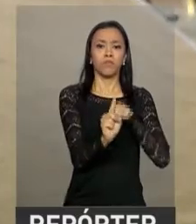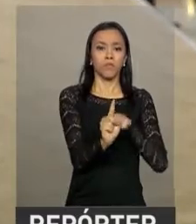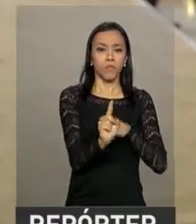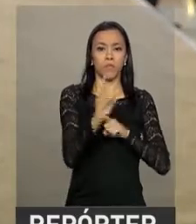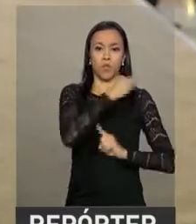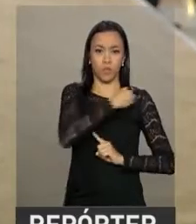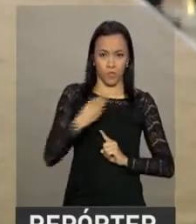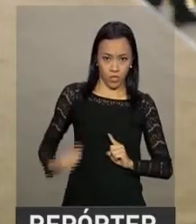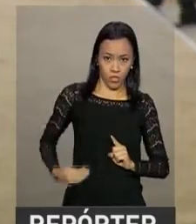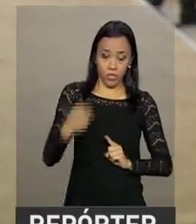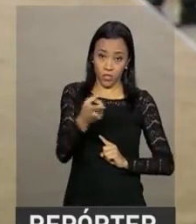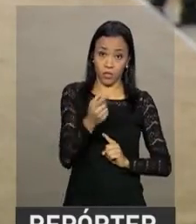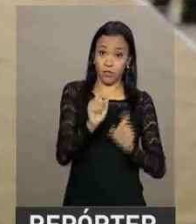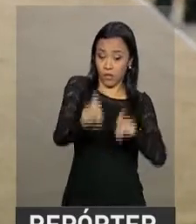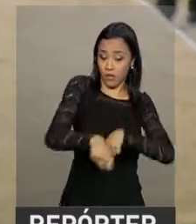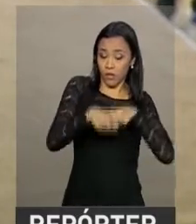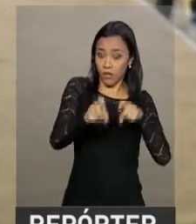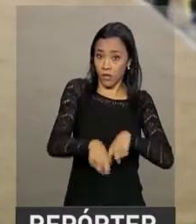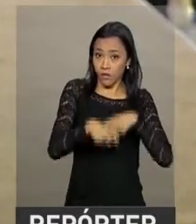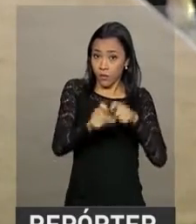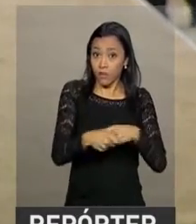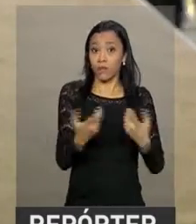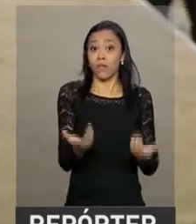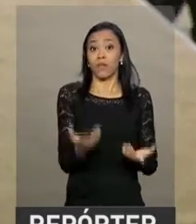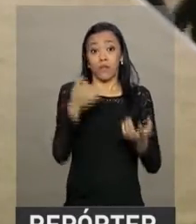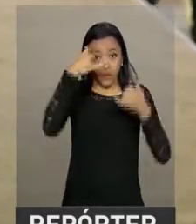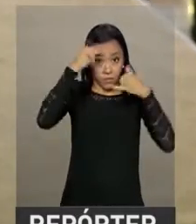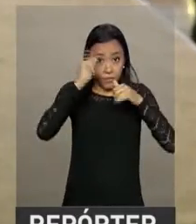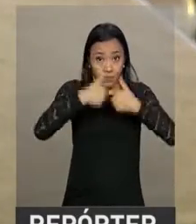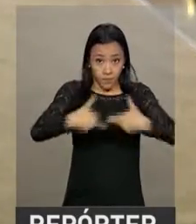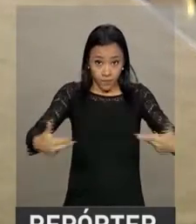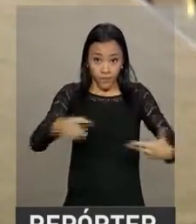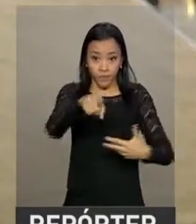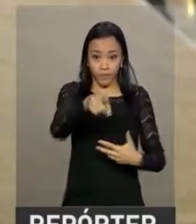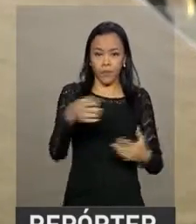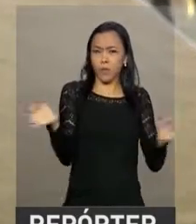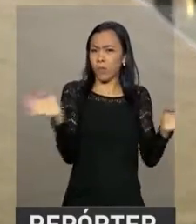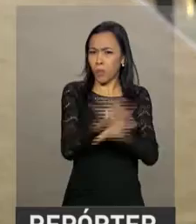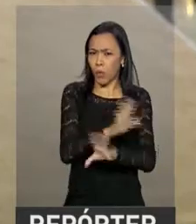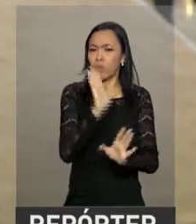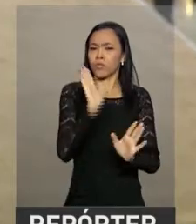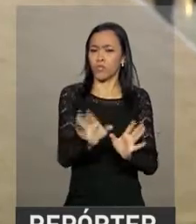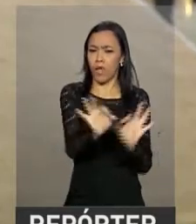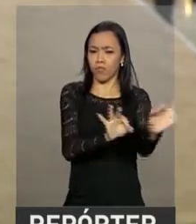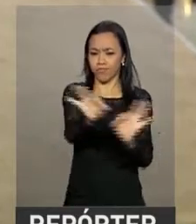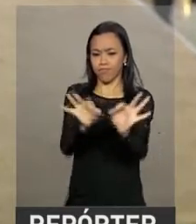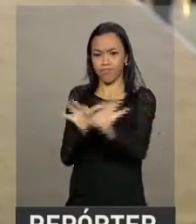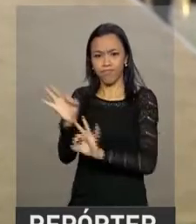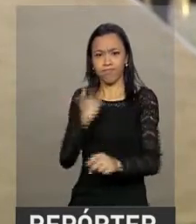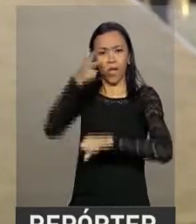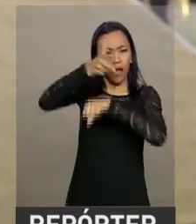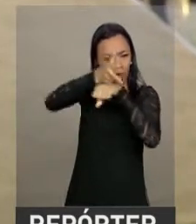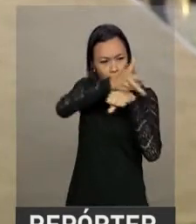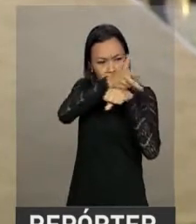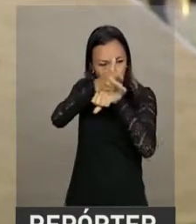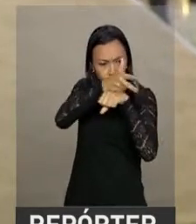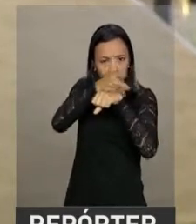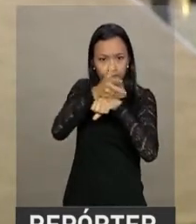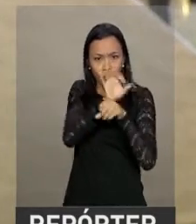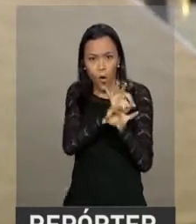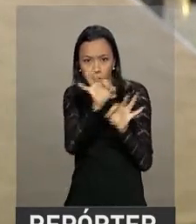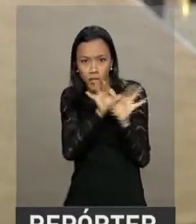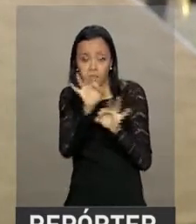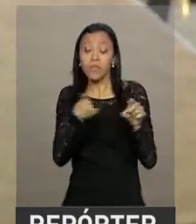agricultura pecuária e Abastecimento blairo Maggi como vocês podem ver já está tudo pronto aqui para o lançamento Os câmeras já estão preparados